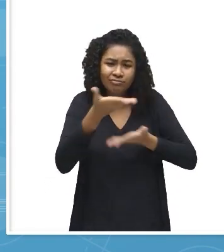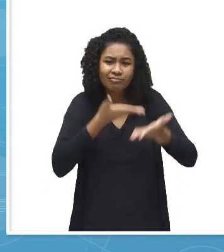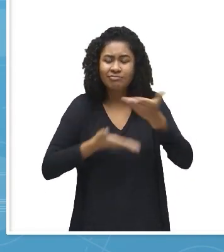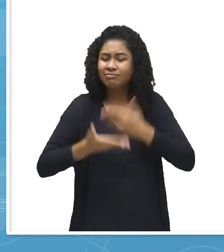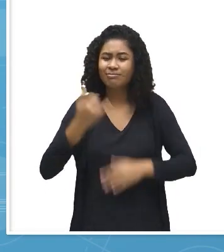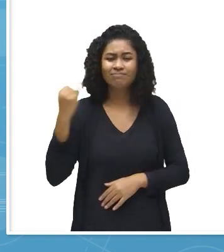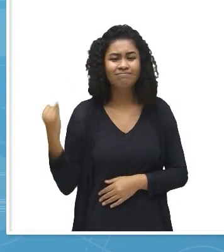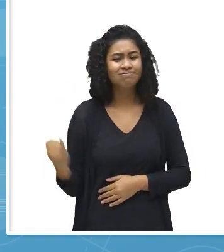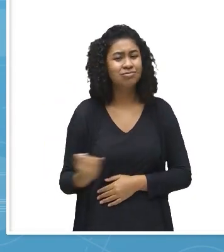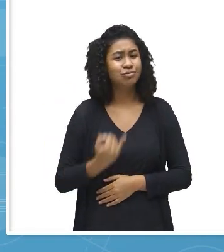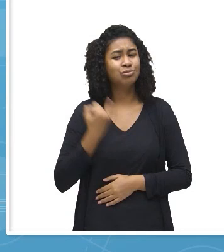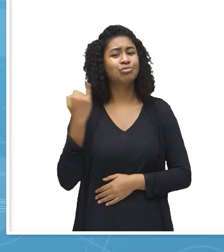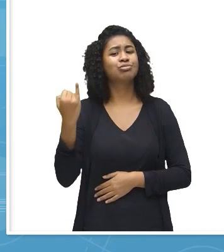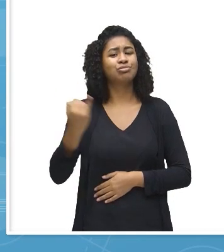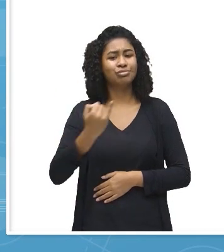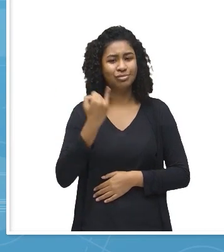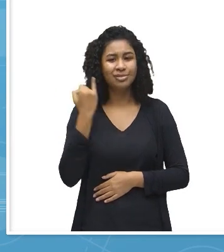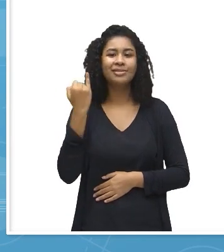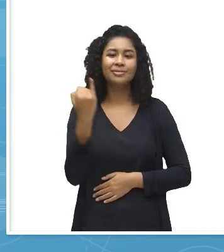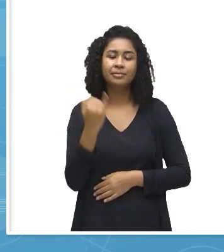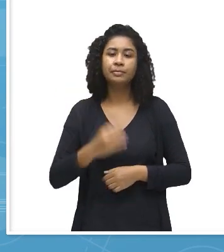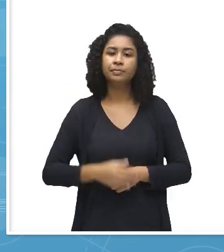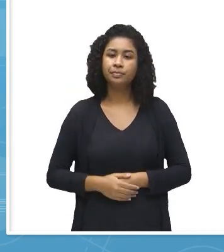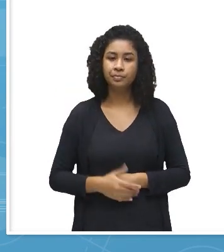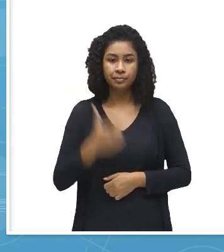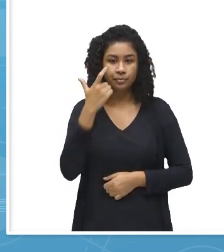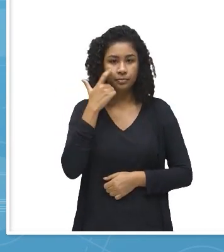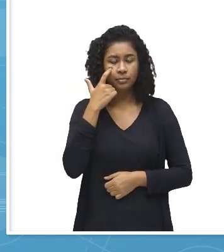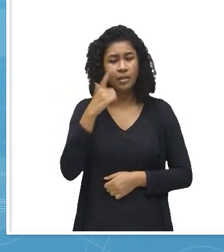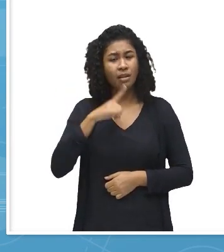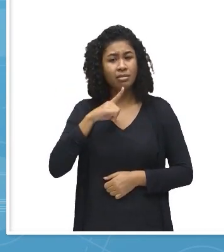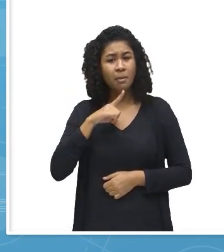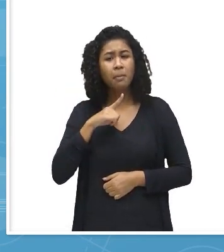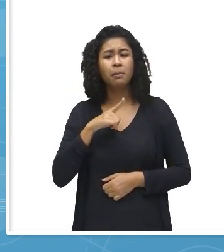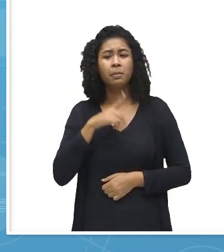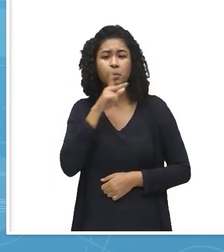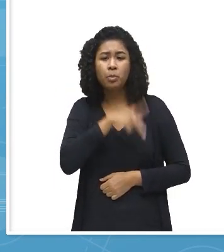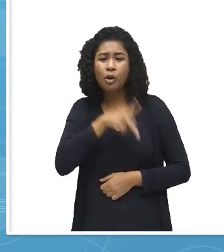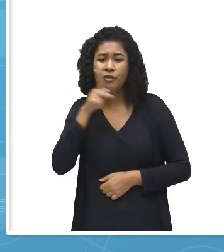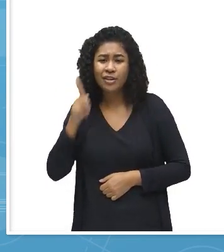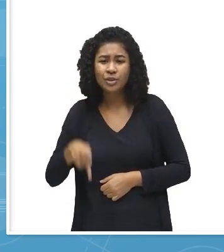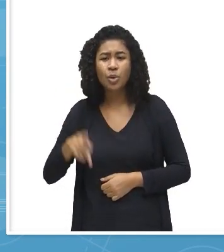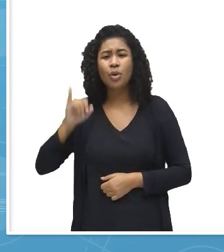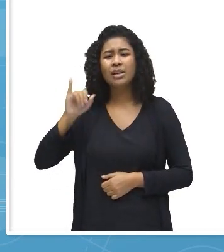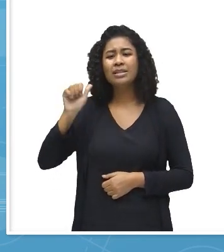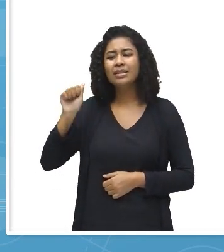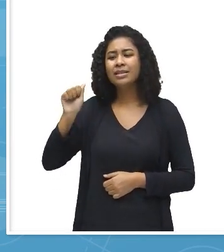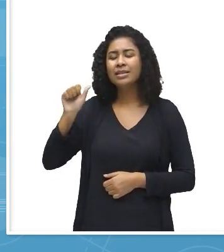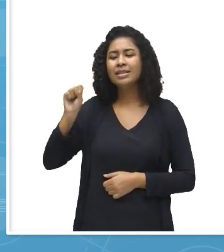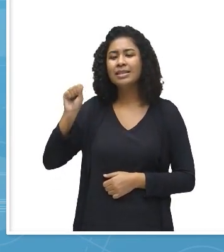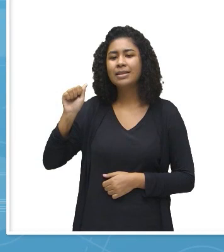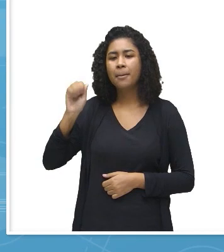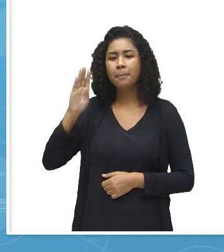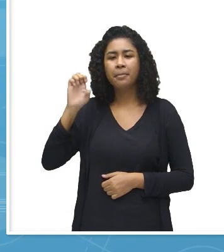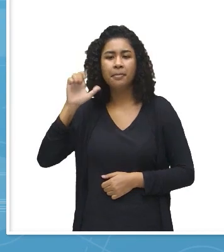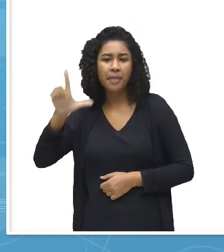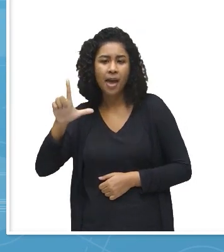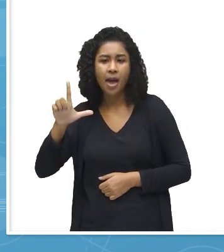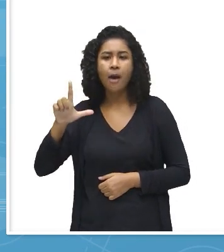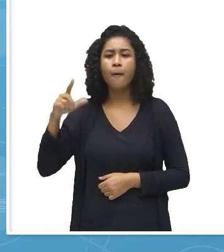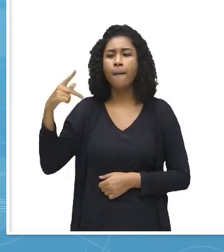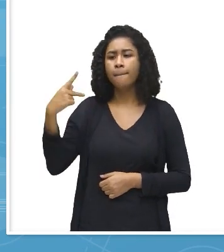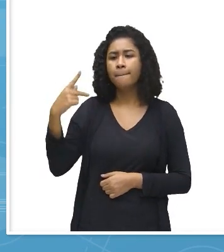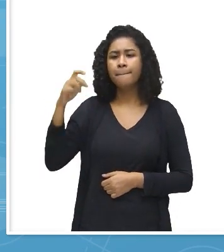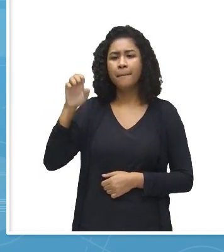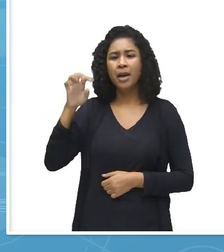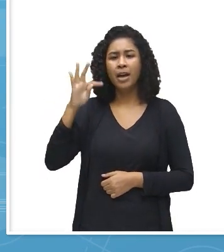Lembrando que no nosso chat nós também temos aí os professores. Quero agradecer mais uma vez a professora Isabel, a professora Pet, o professor Ananias, que estão aí